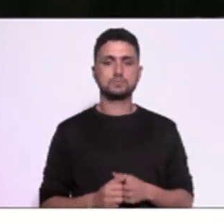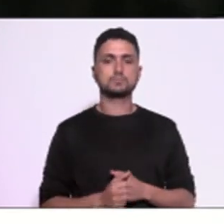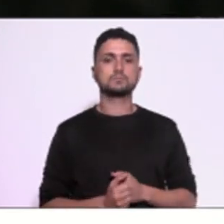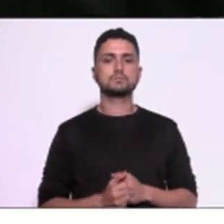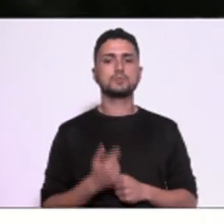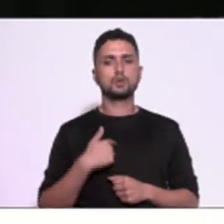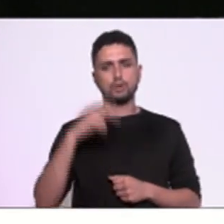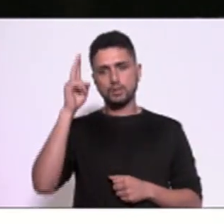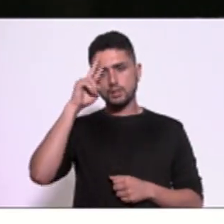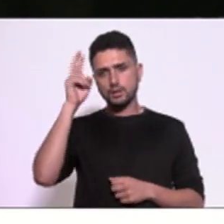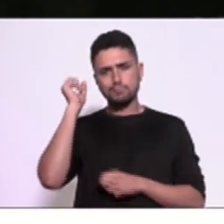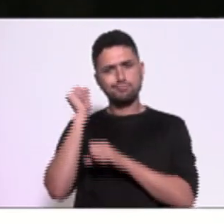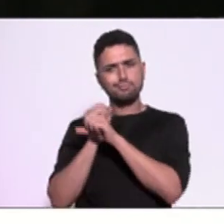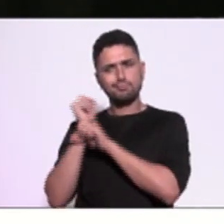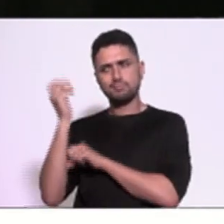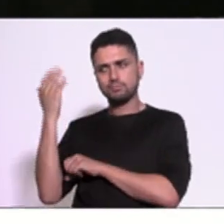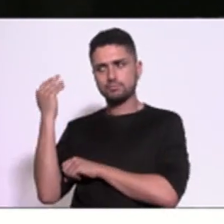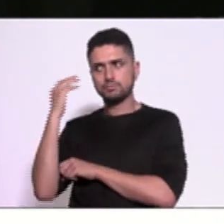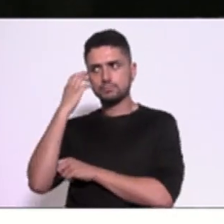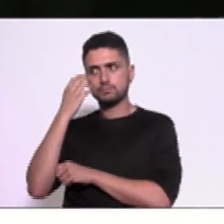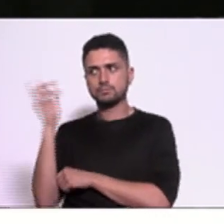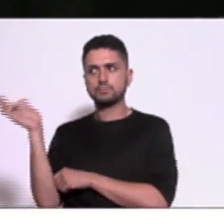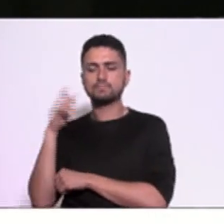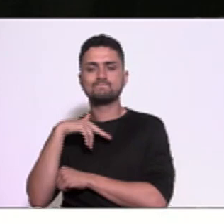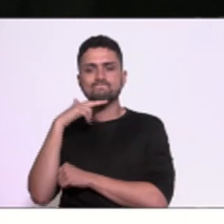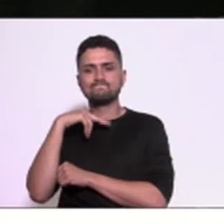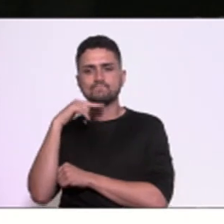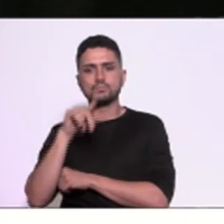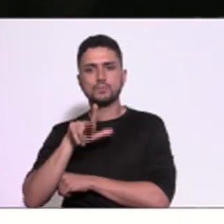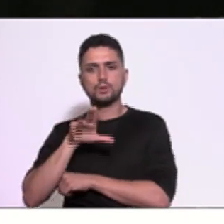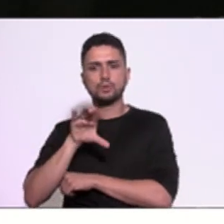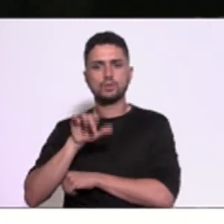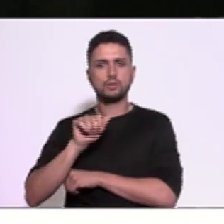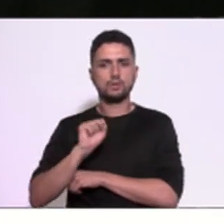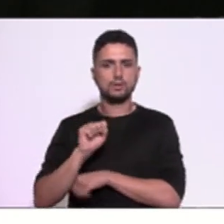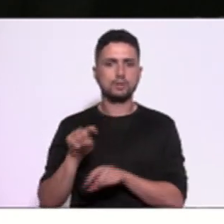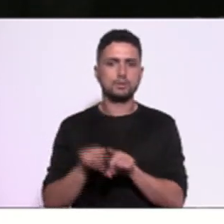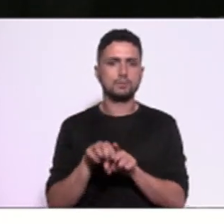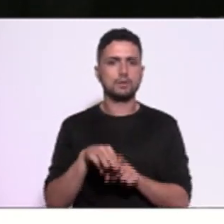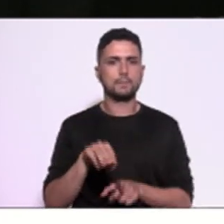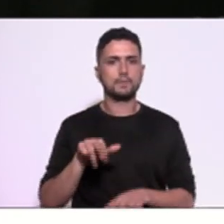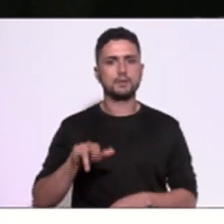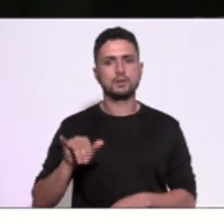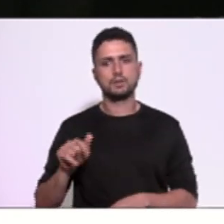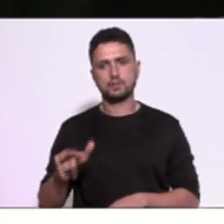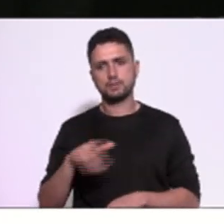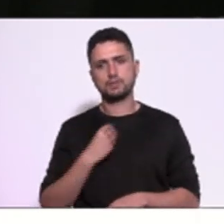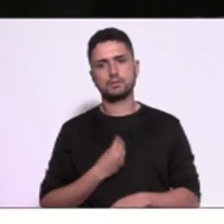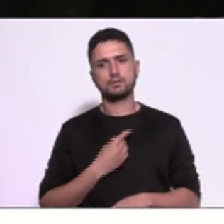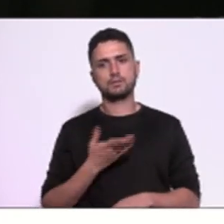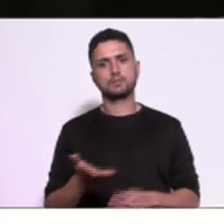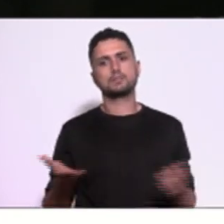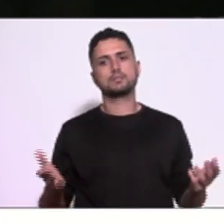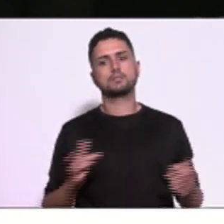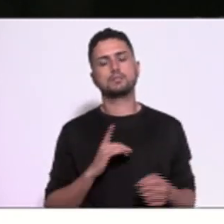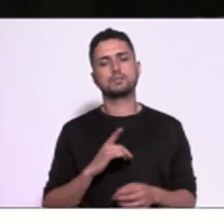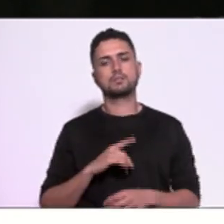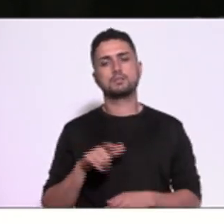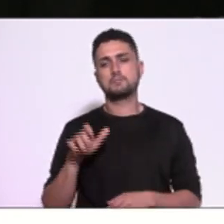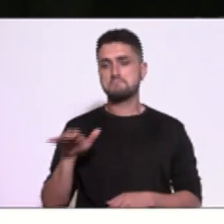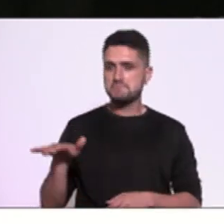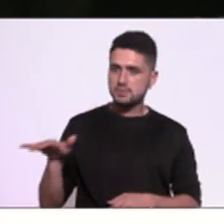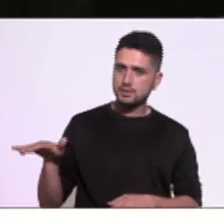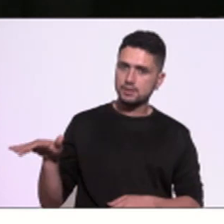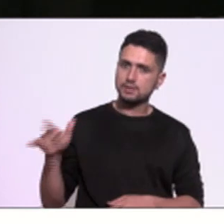Lembro-me, anos atrás, quando então seus netos Lucas e Mariana, aqui presentes, ainda bem pequenos, desfrutavam de